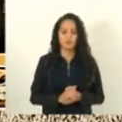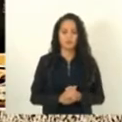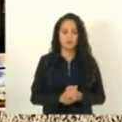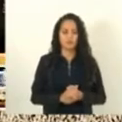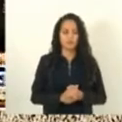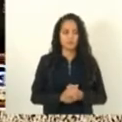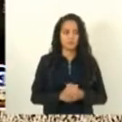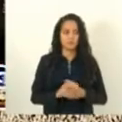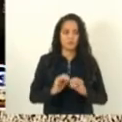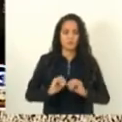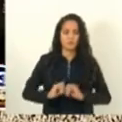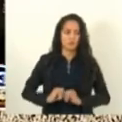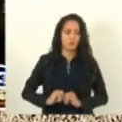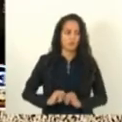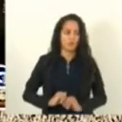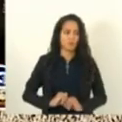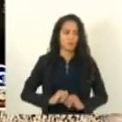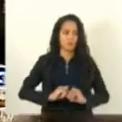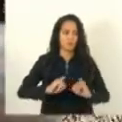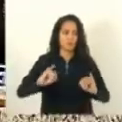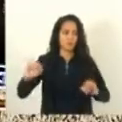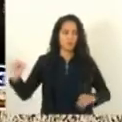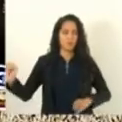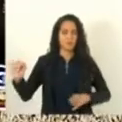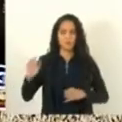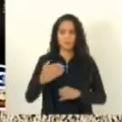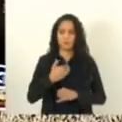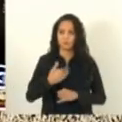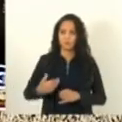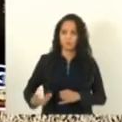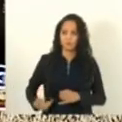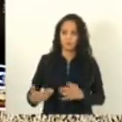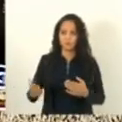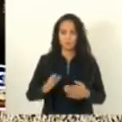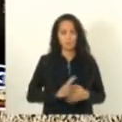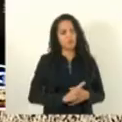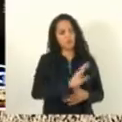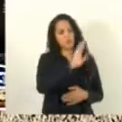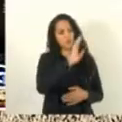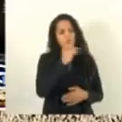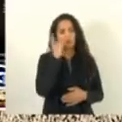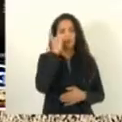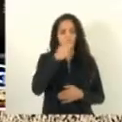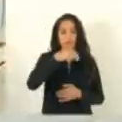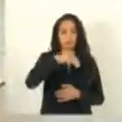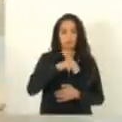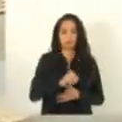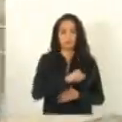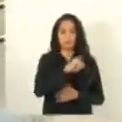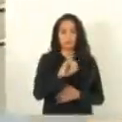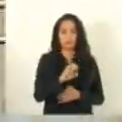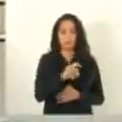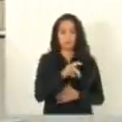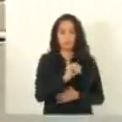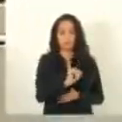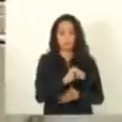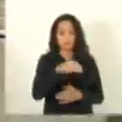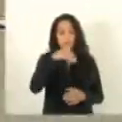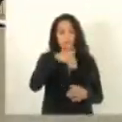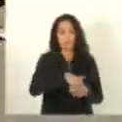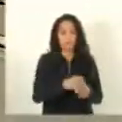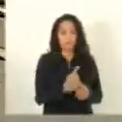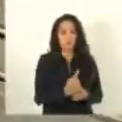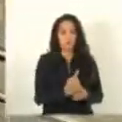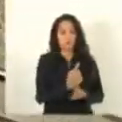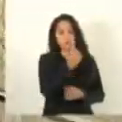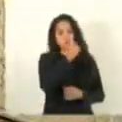Comunique-se ao governador. Com a palavra agora, o deputado Sérgio Majeski, para justificação de voto. Único inscrito para que nós possamos